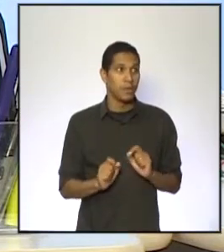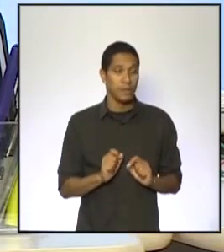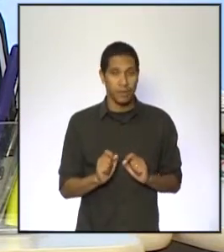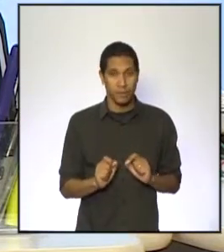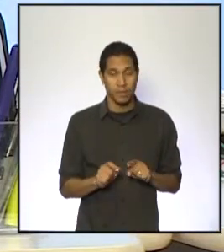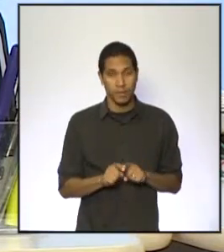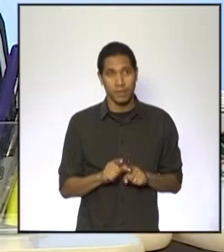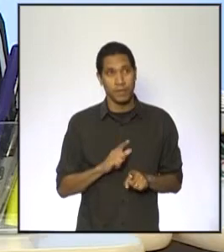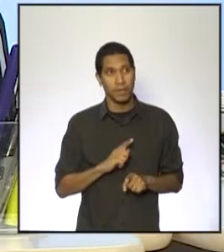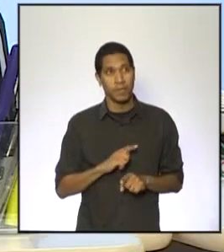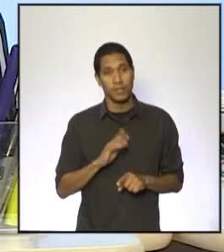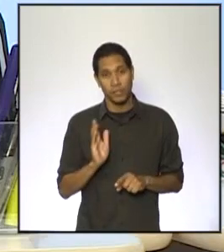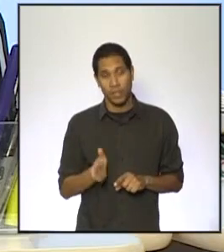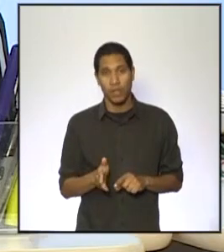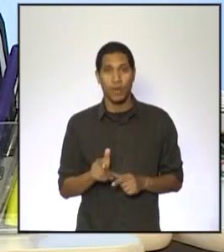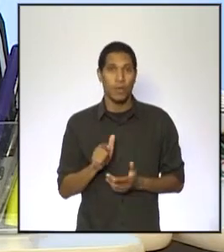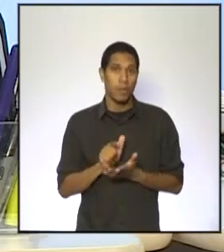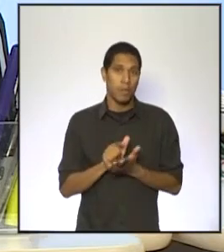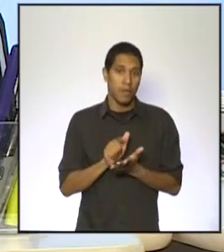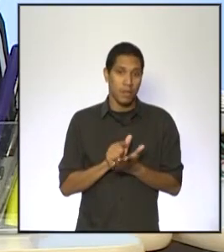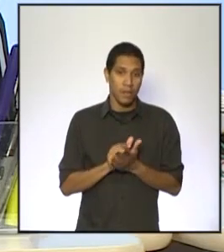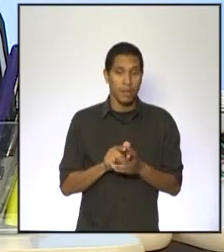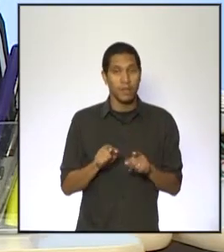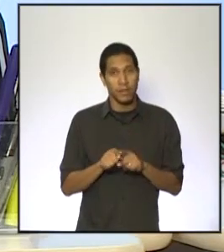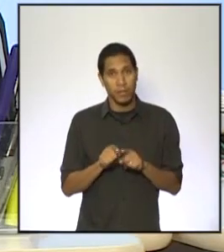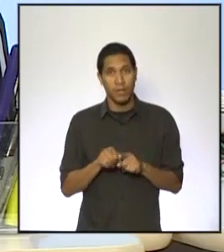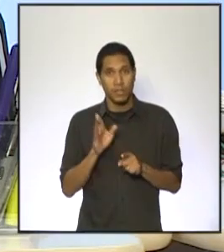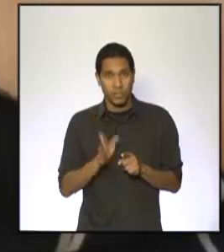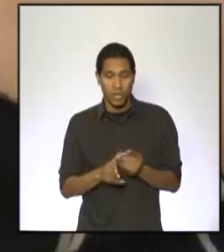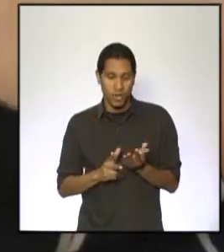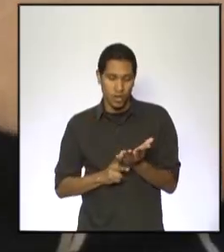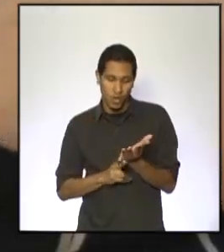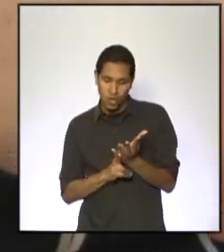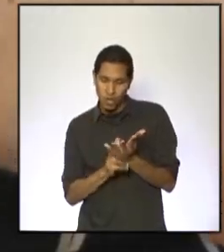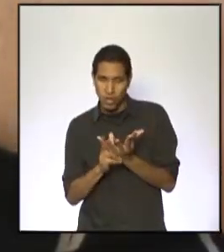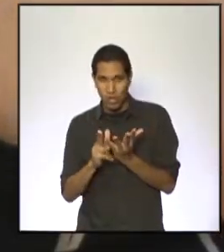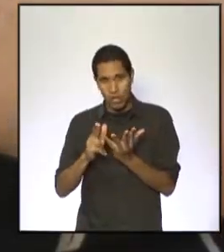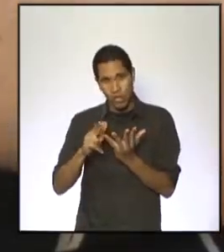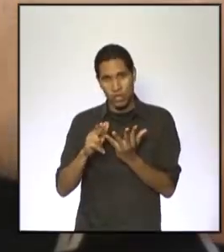corte um pedaço já do papelão e vai soltando a mão de vocês.